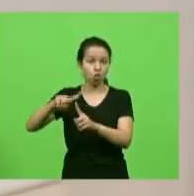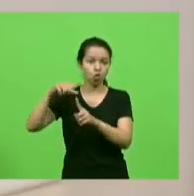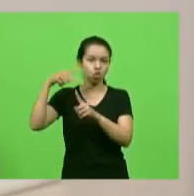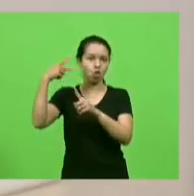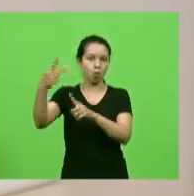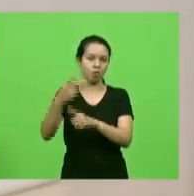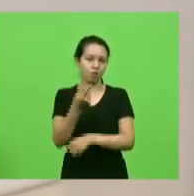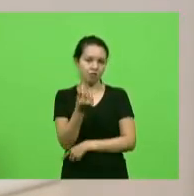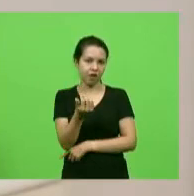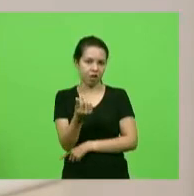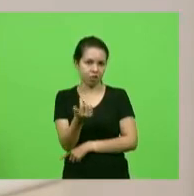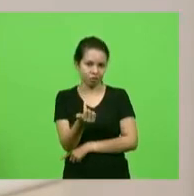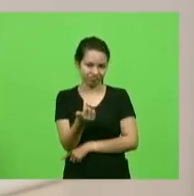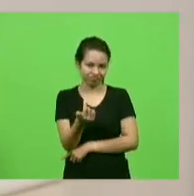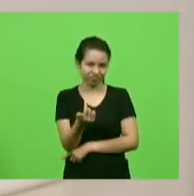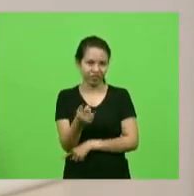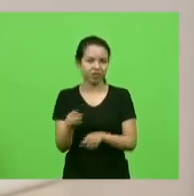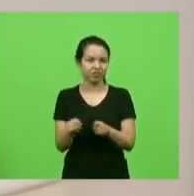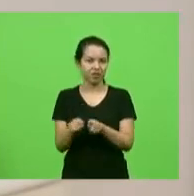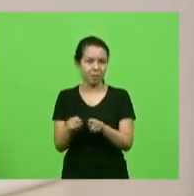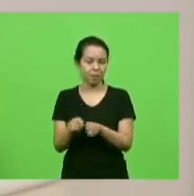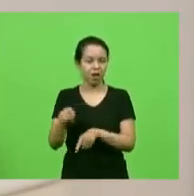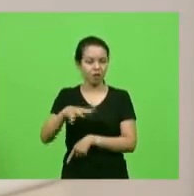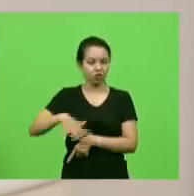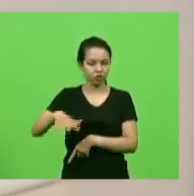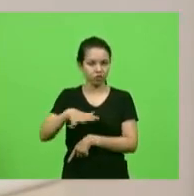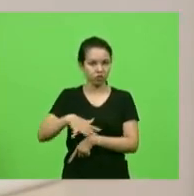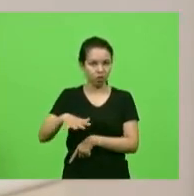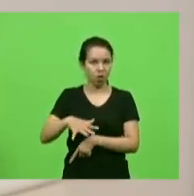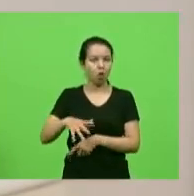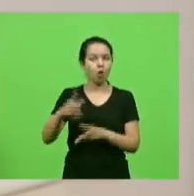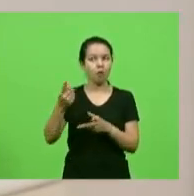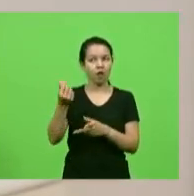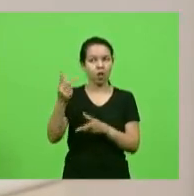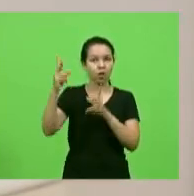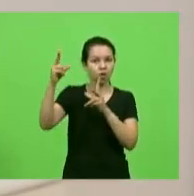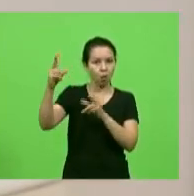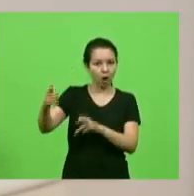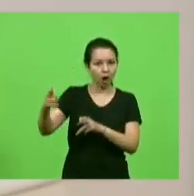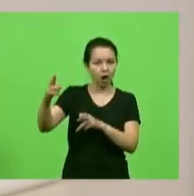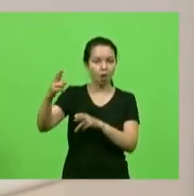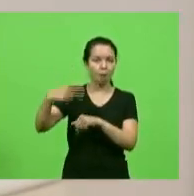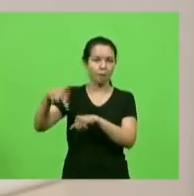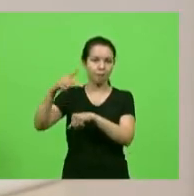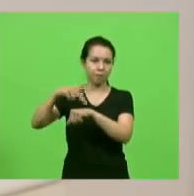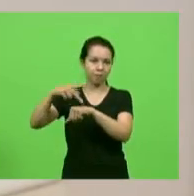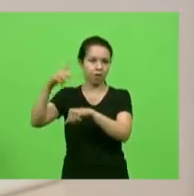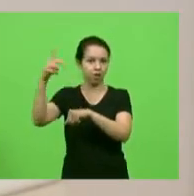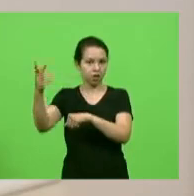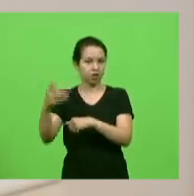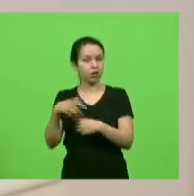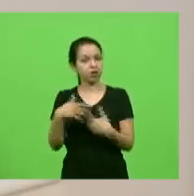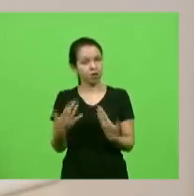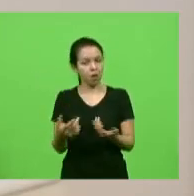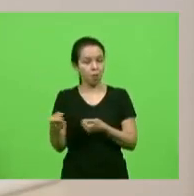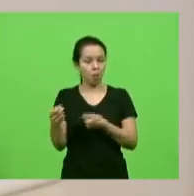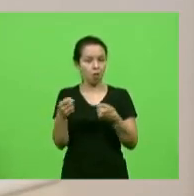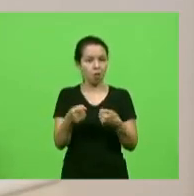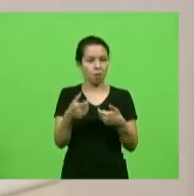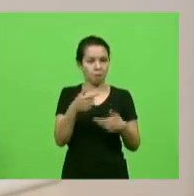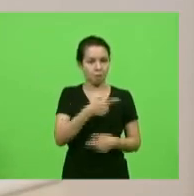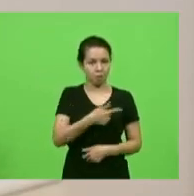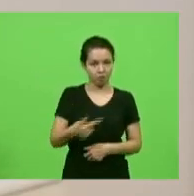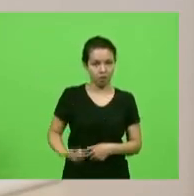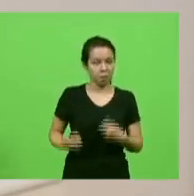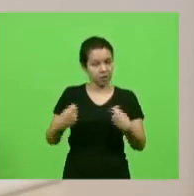estaria repetindo o valor da China, cabendo ao poder público optar por pagar o preço ofertado ou se sujeitar ou